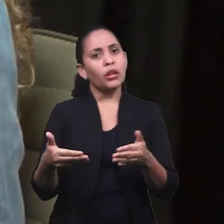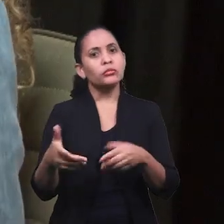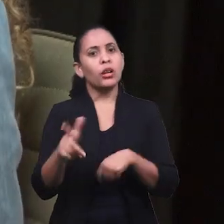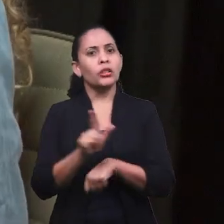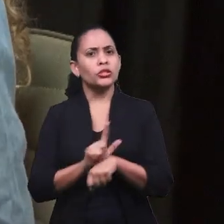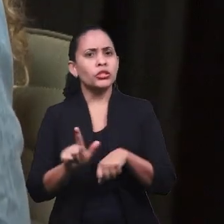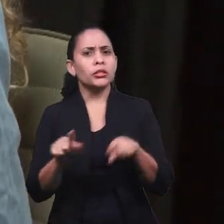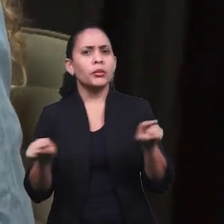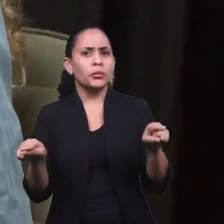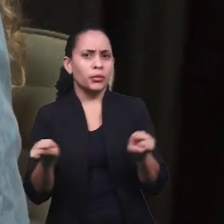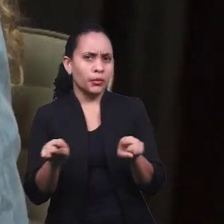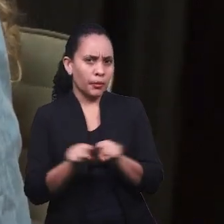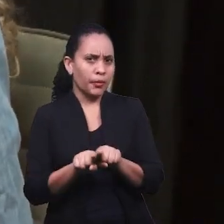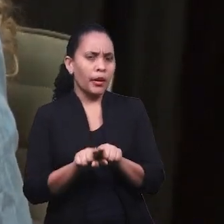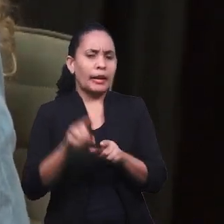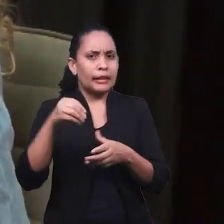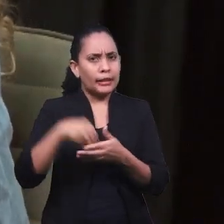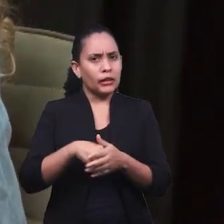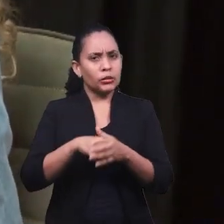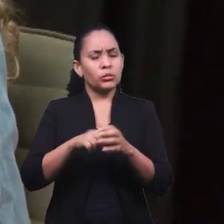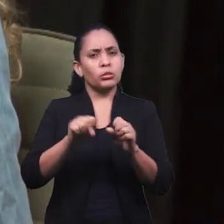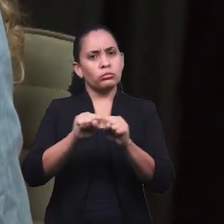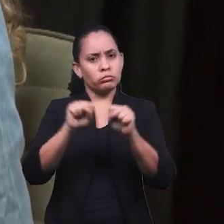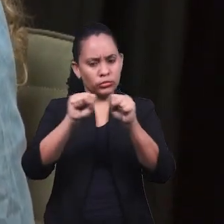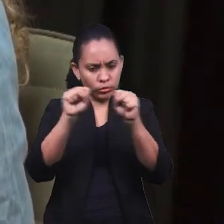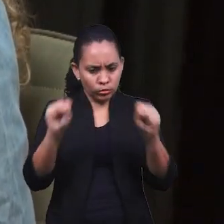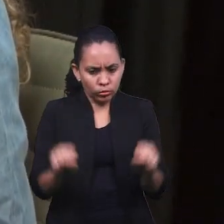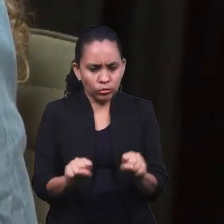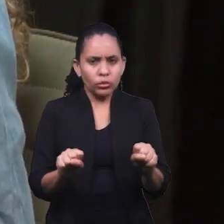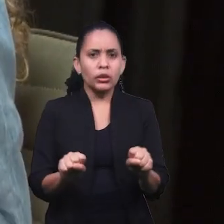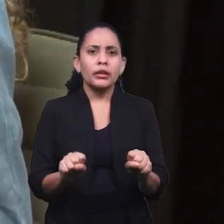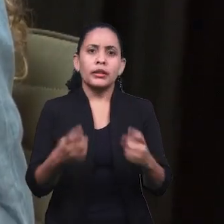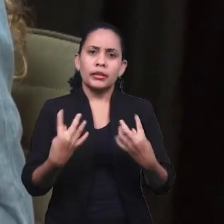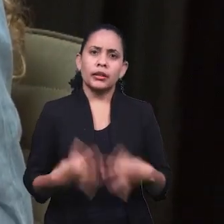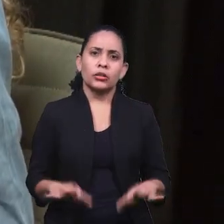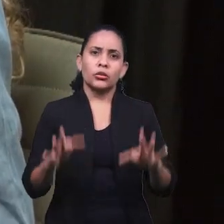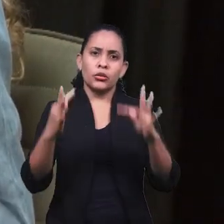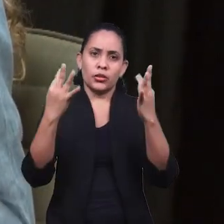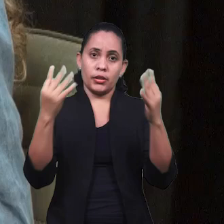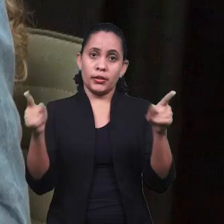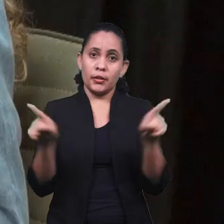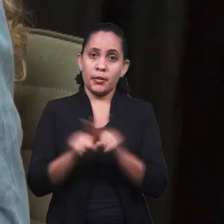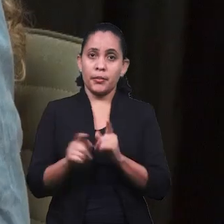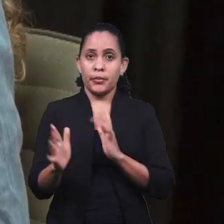também tem uma duração ali de 4 anos, é um bacharelado e,